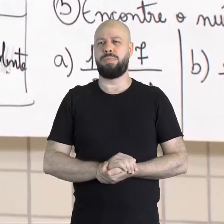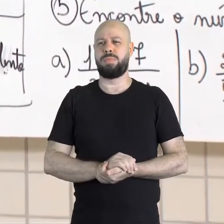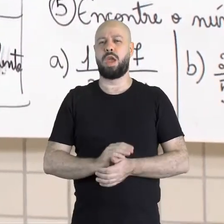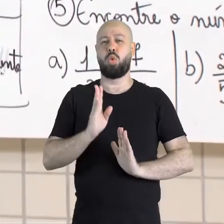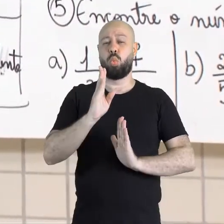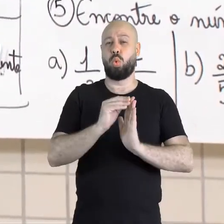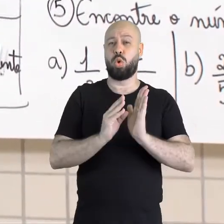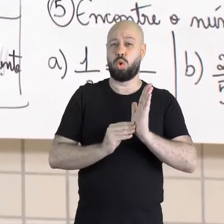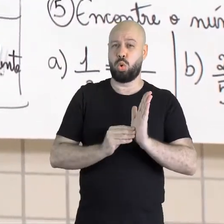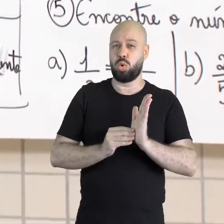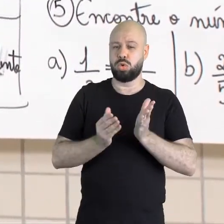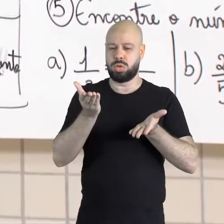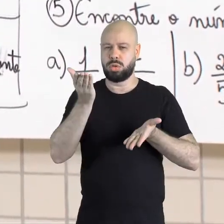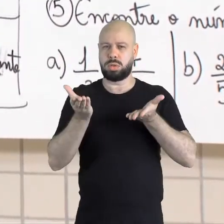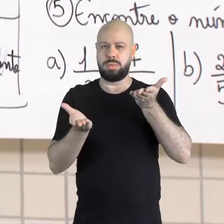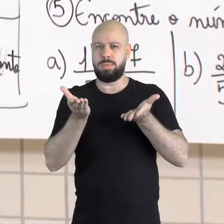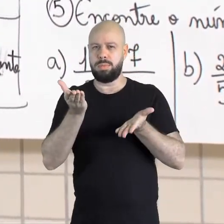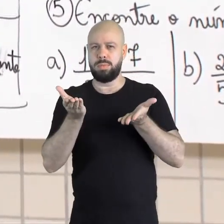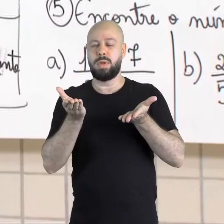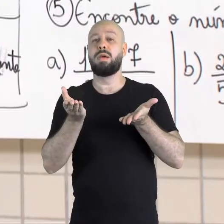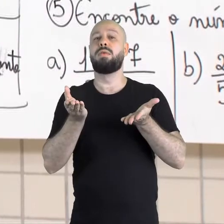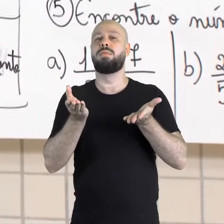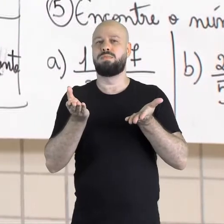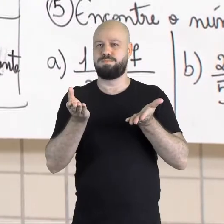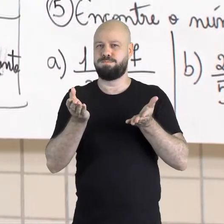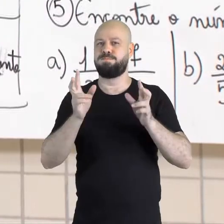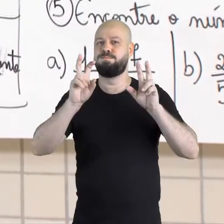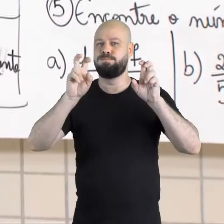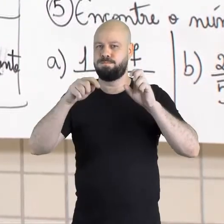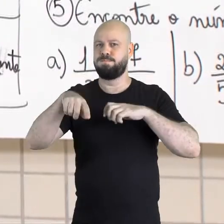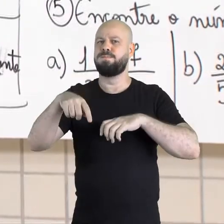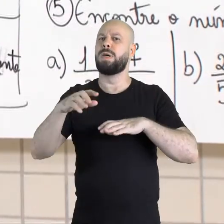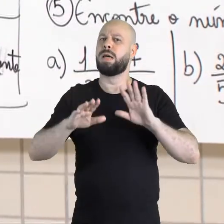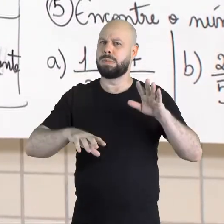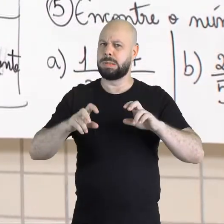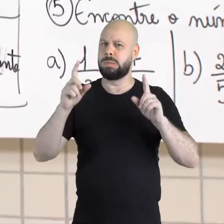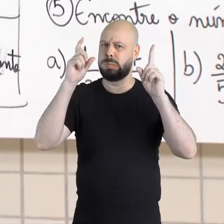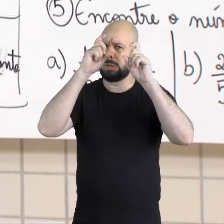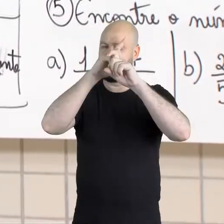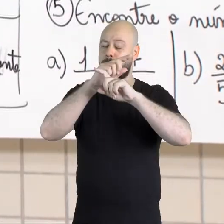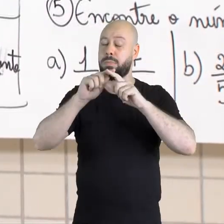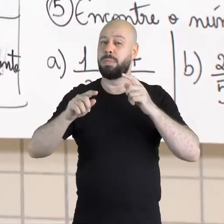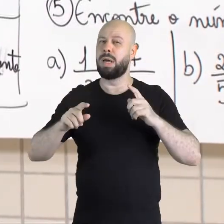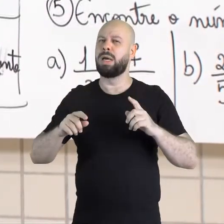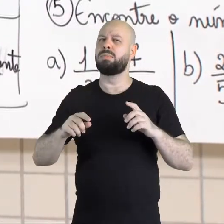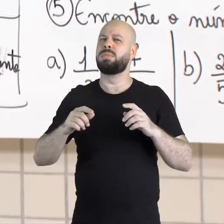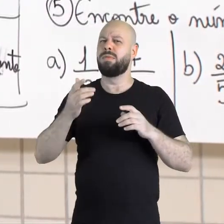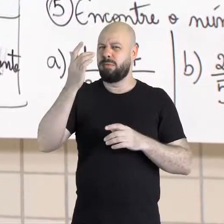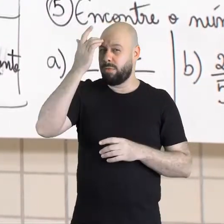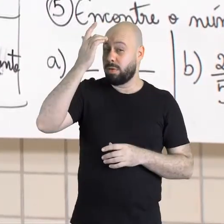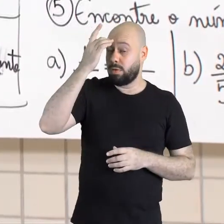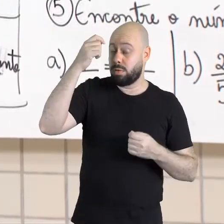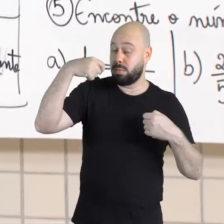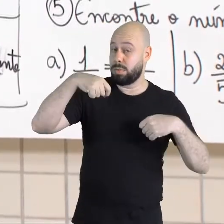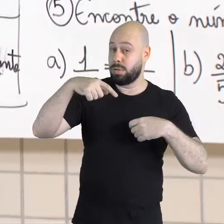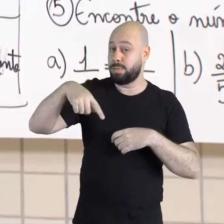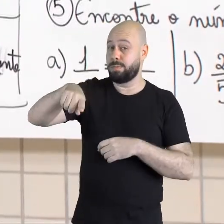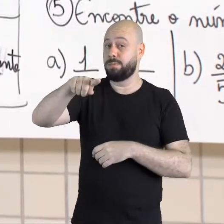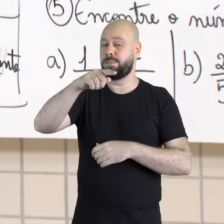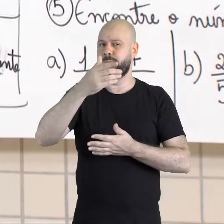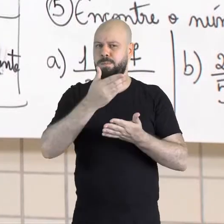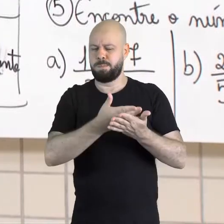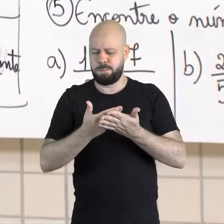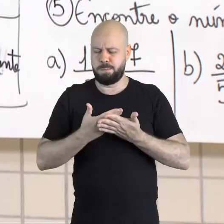de equivalência é um assunto que vocês têm grande dificuldade, mas para que isso aconteça com êxito, eu preciso que você